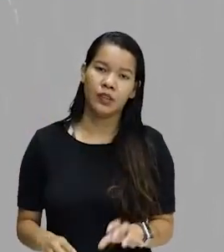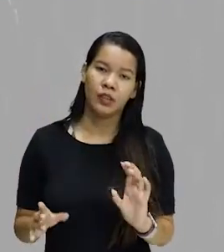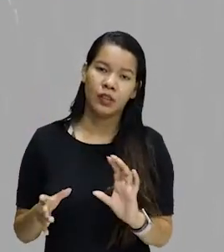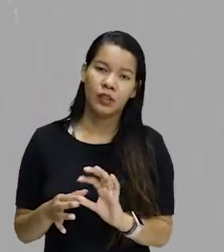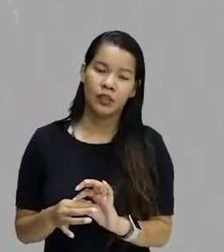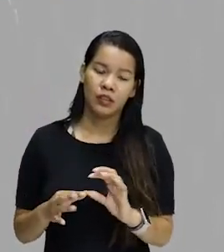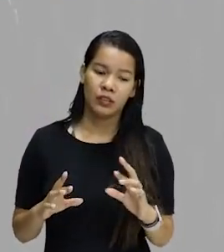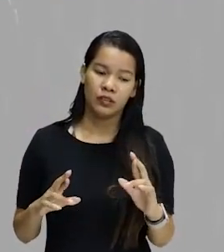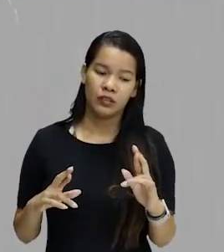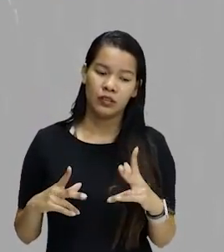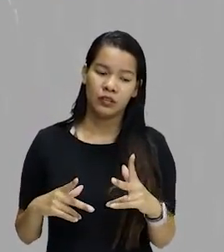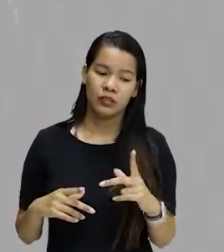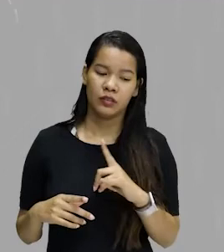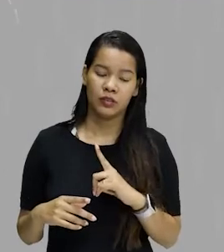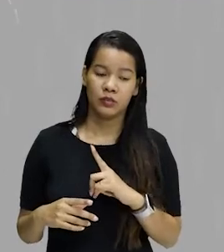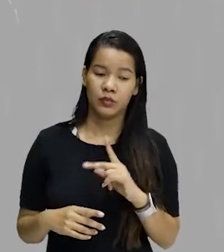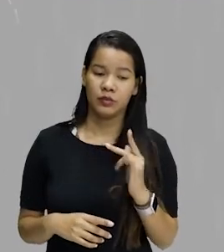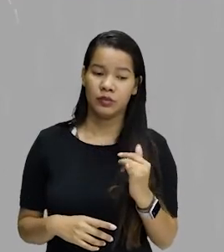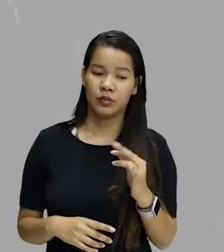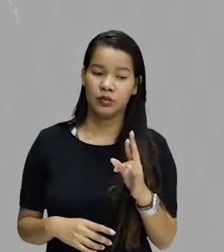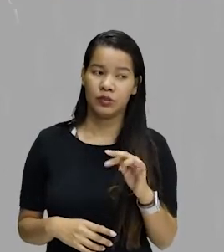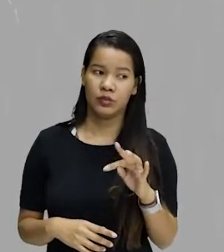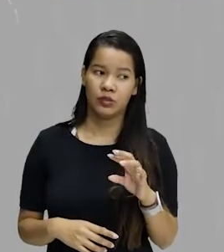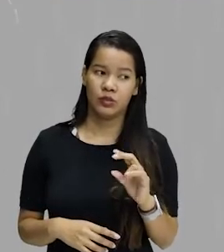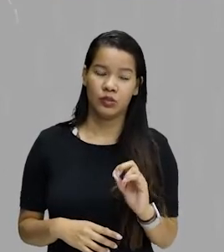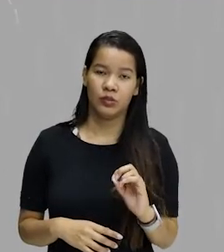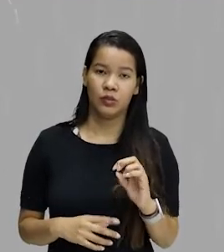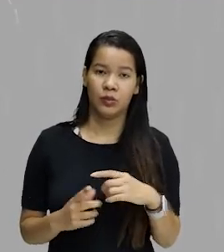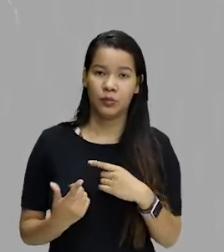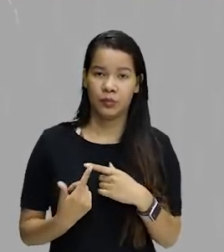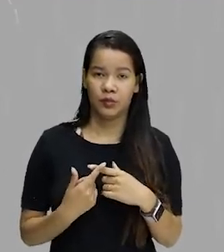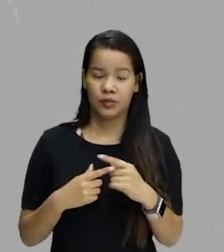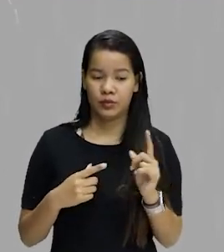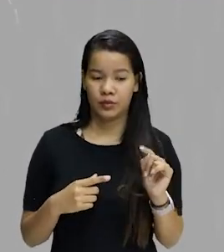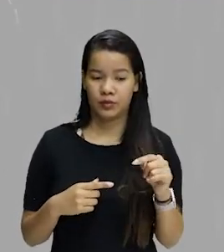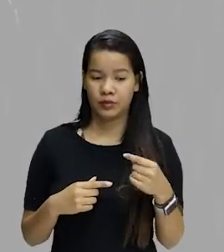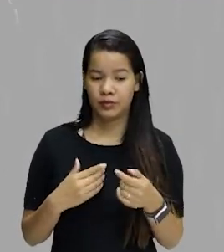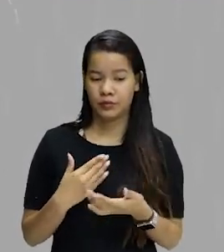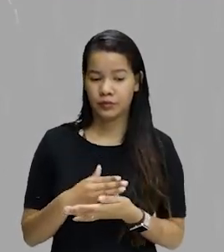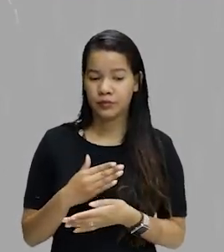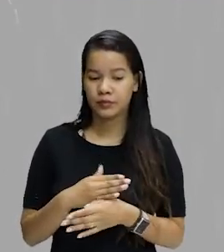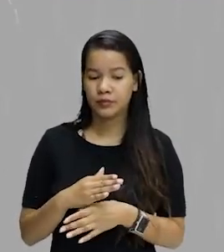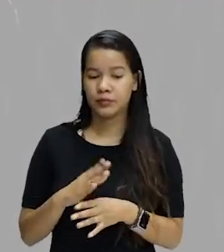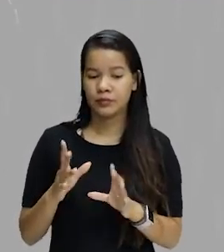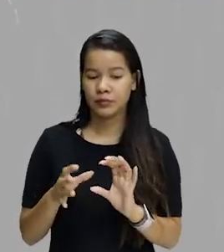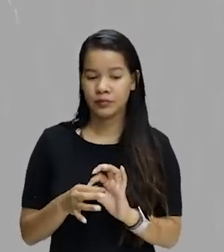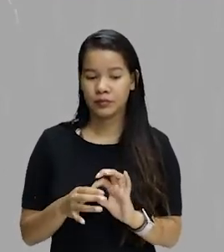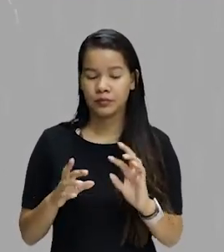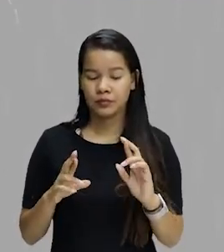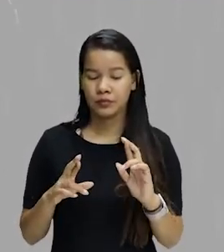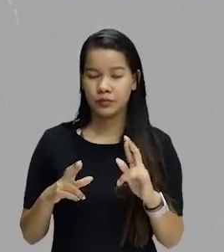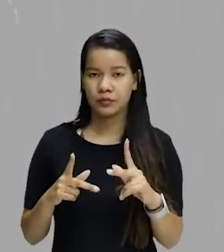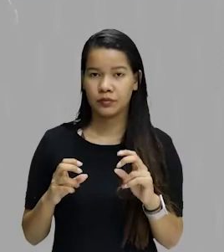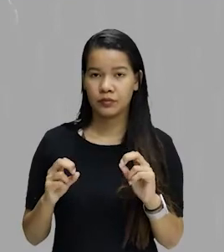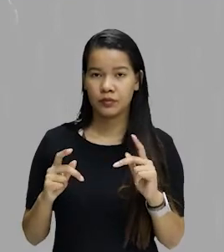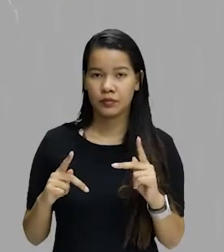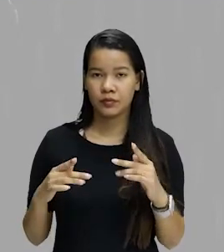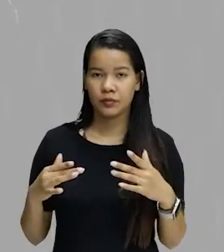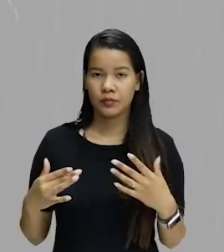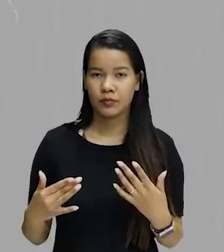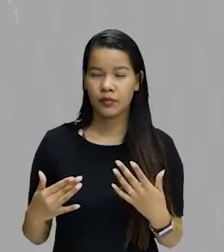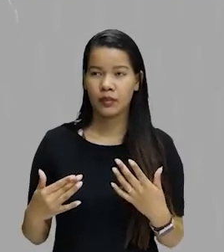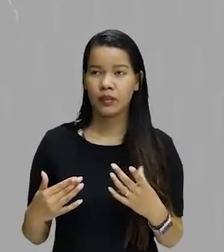Eu vou ter um hidrogênio mais essa outra parte, ligantes diferentes. certo? Então,